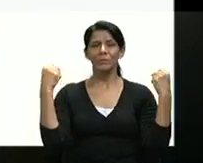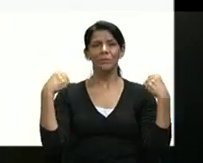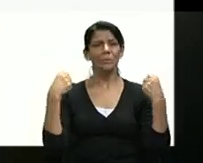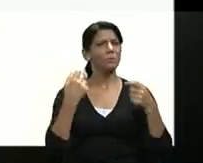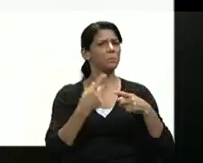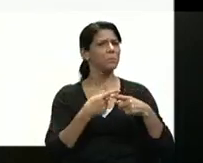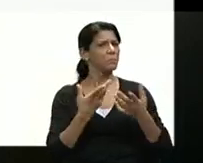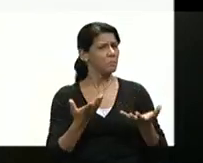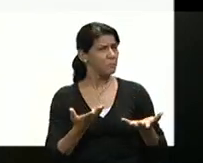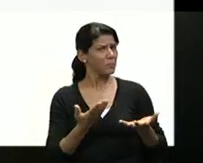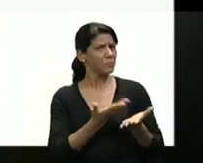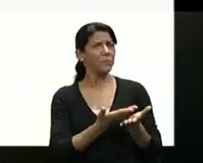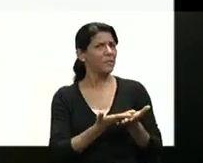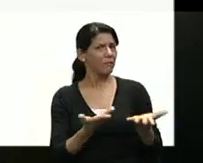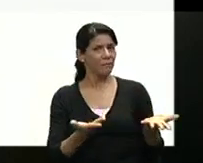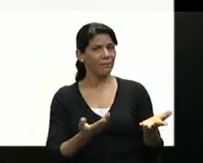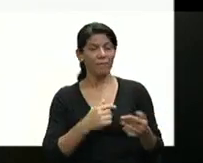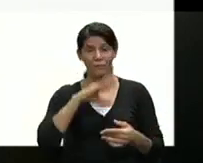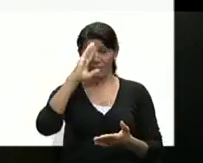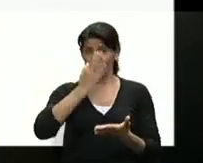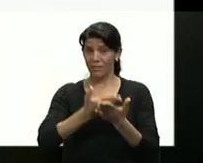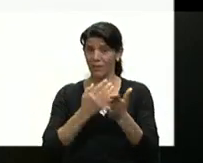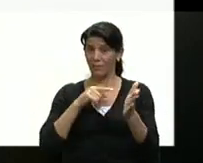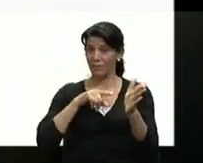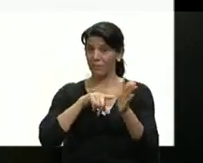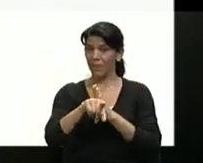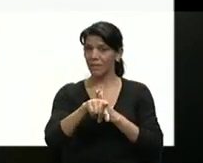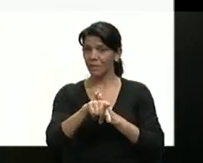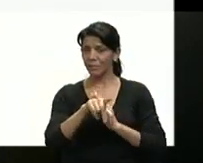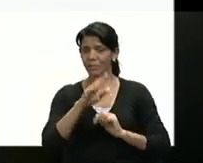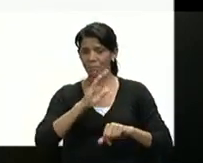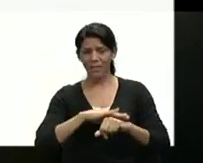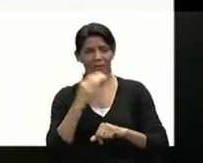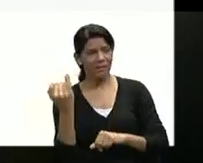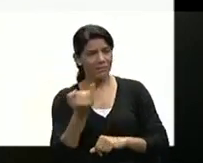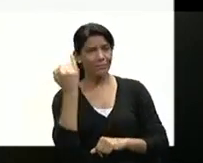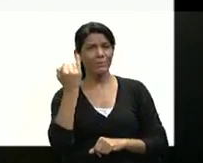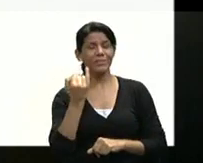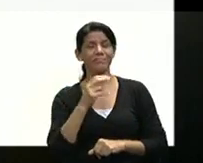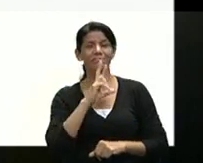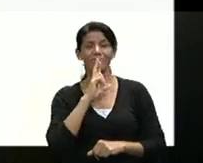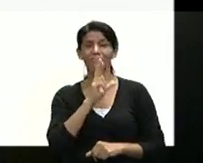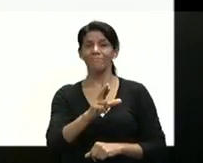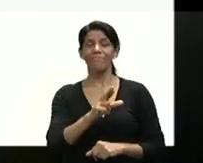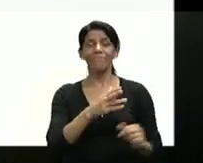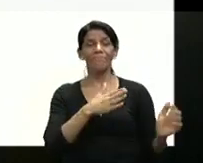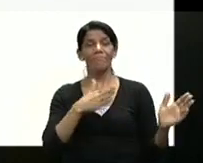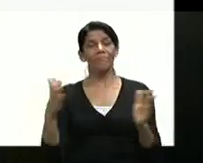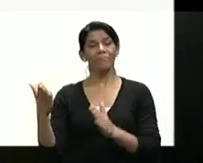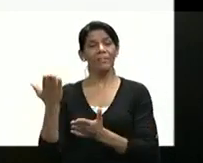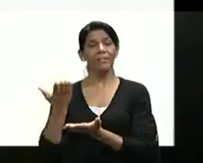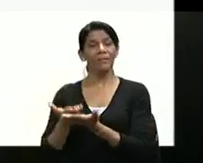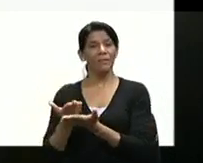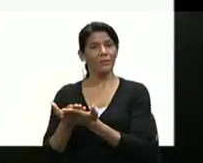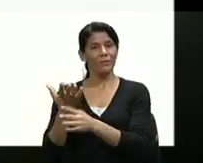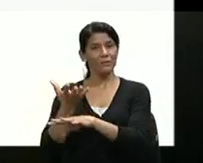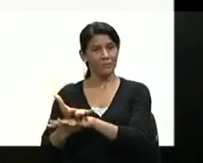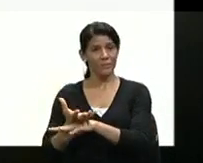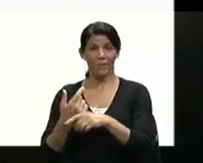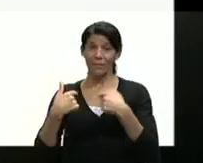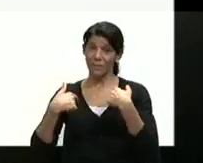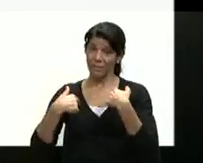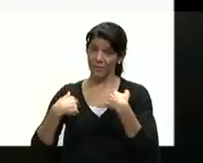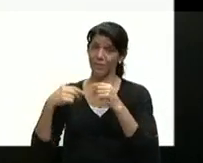física? Acredito que essa é a pergunta mais importante a ser respondida durante a nossa disciplina. E eu